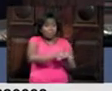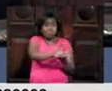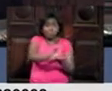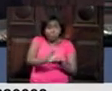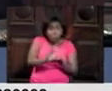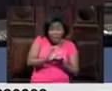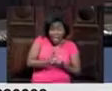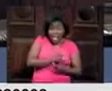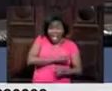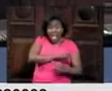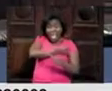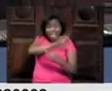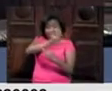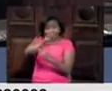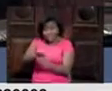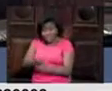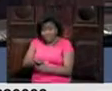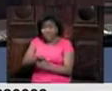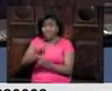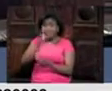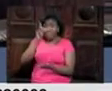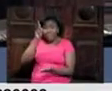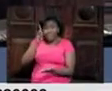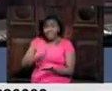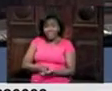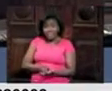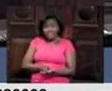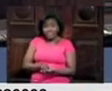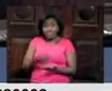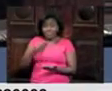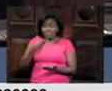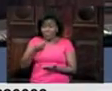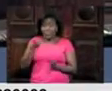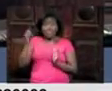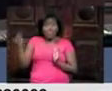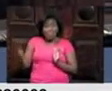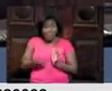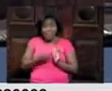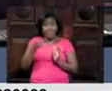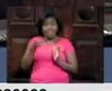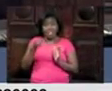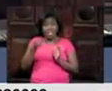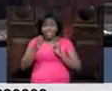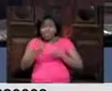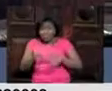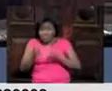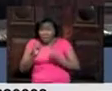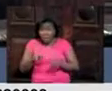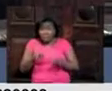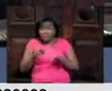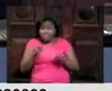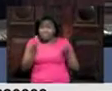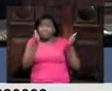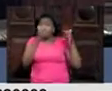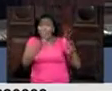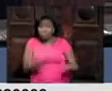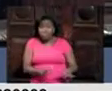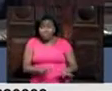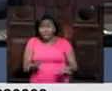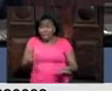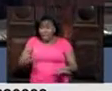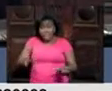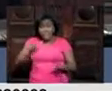seriam fundamentais para o cumprimento das 20 metas do Plano Nacional de Educação, que dependem deles. Que